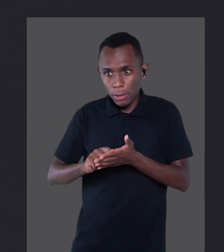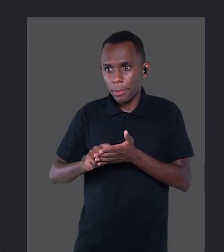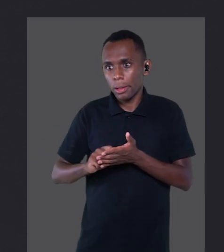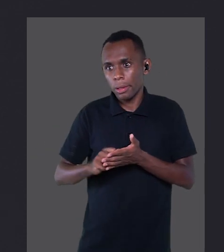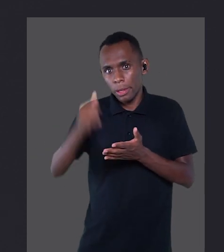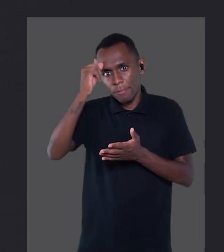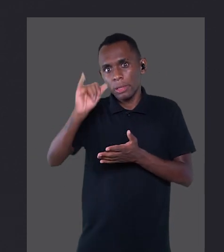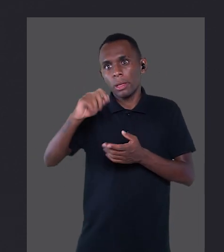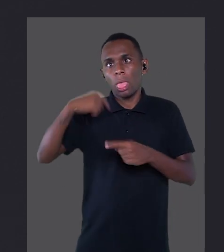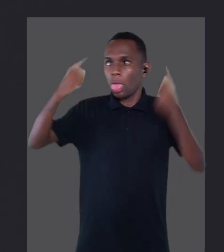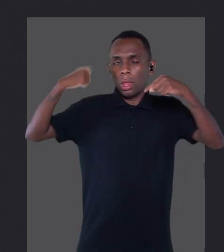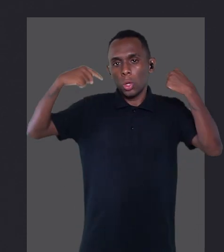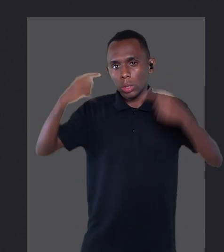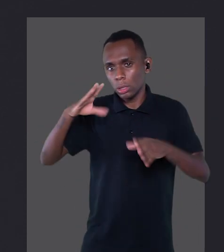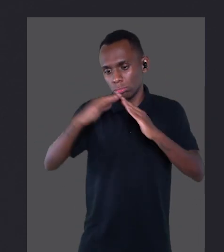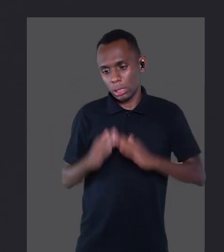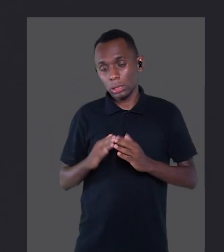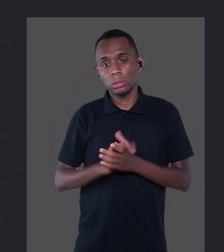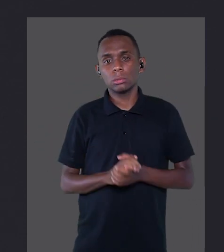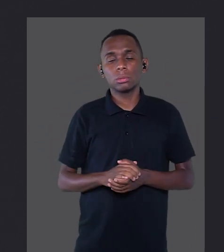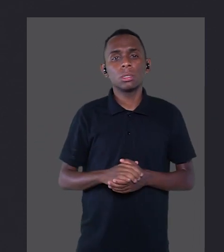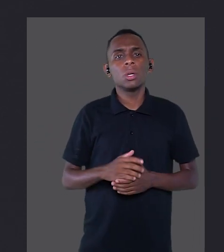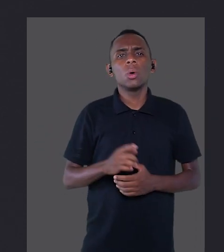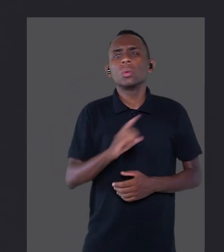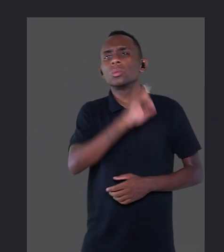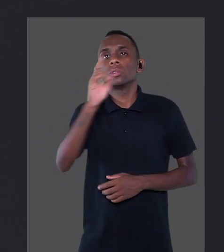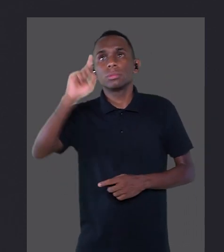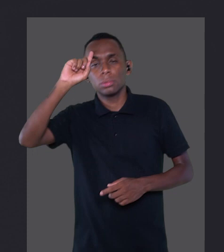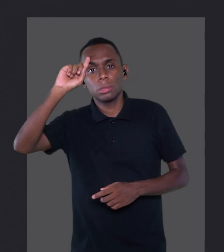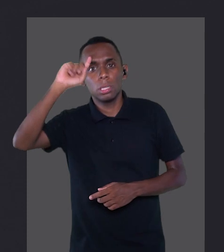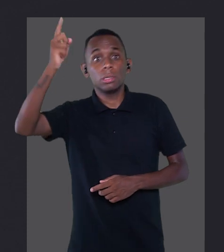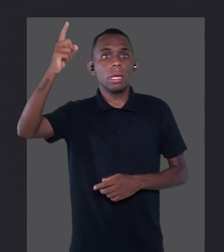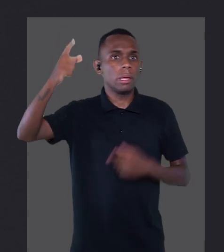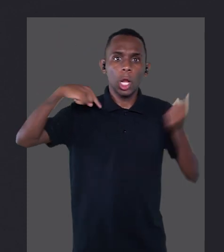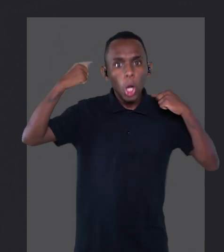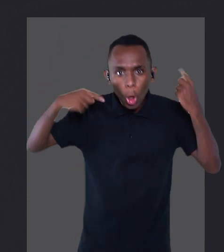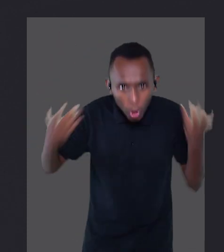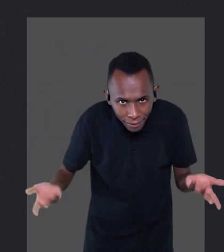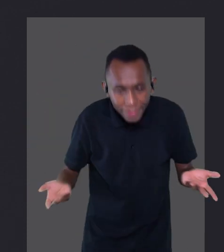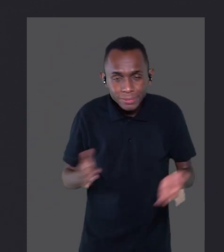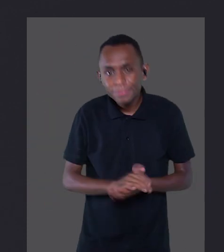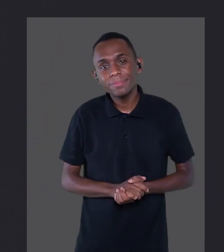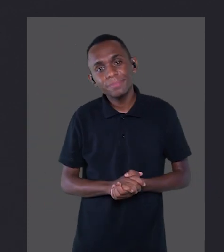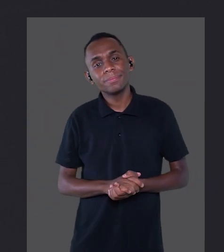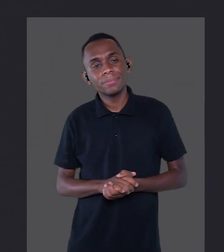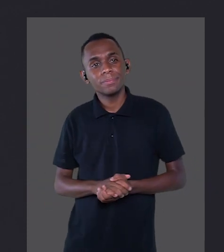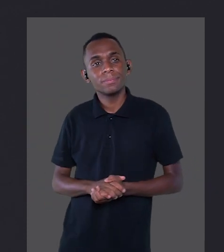maluco. E um dia eu tive essa ideia insana, obviamente insana,